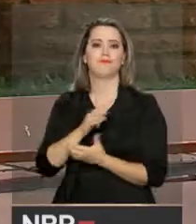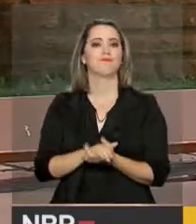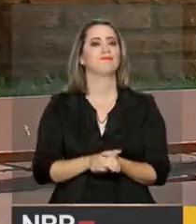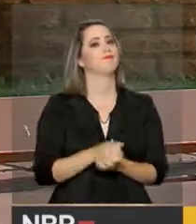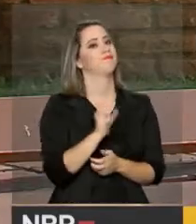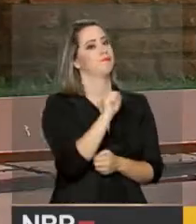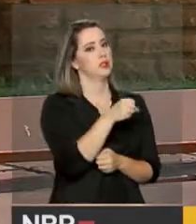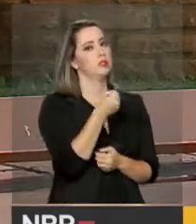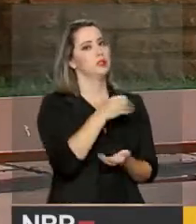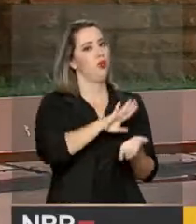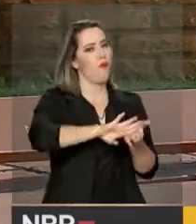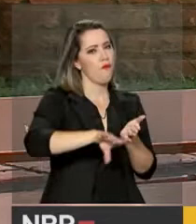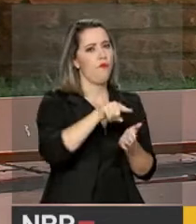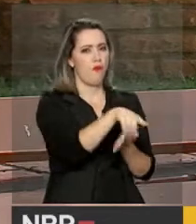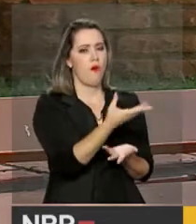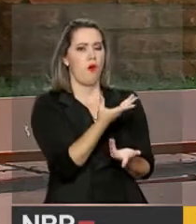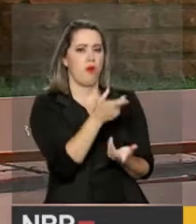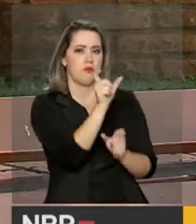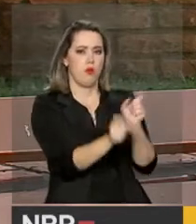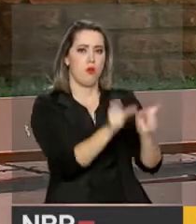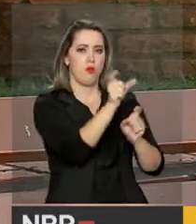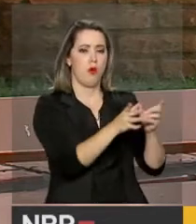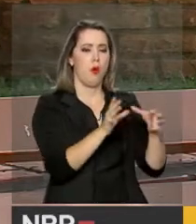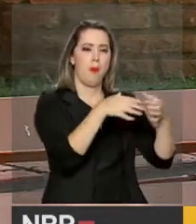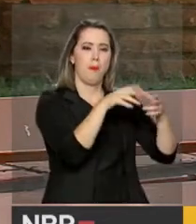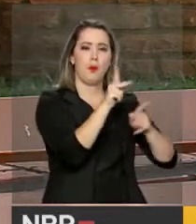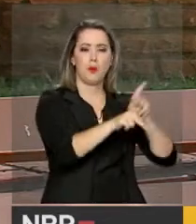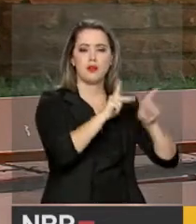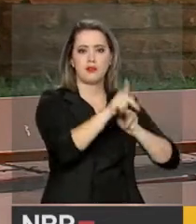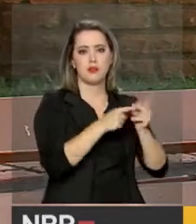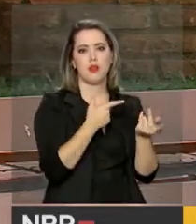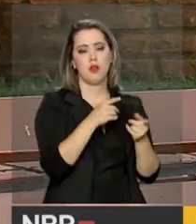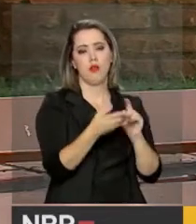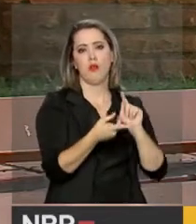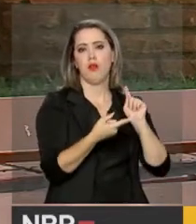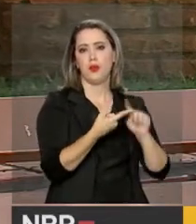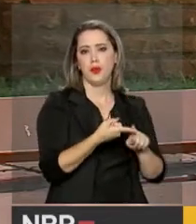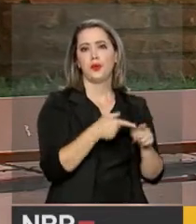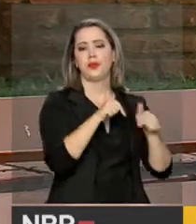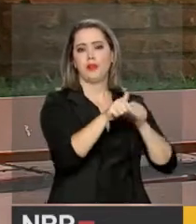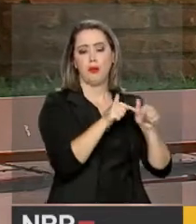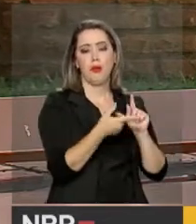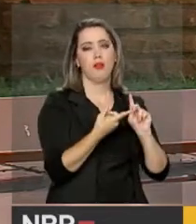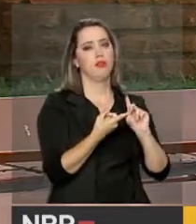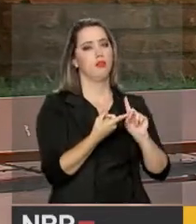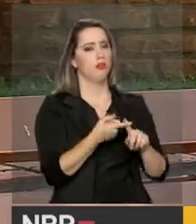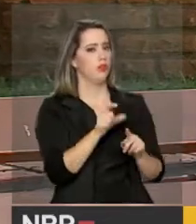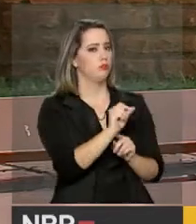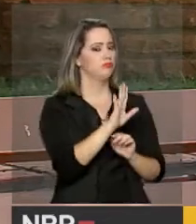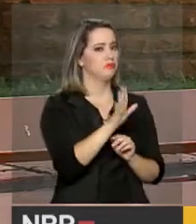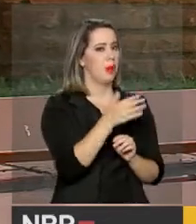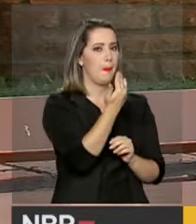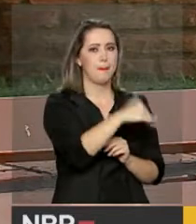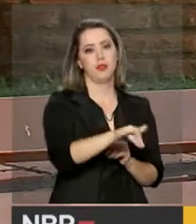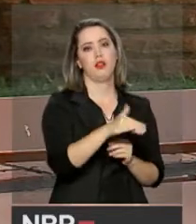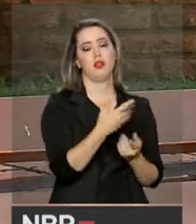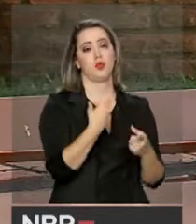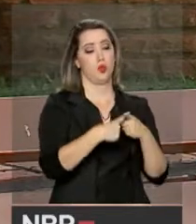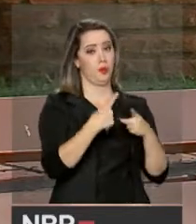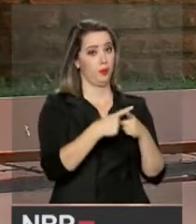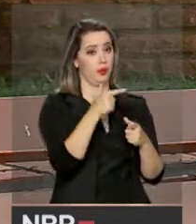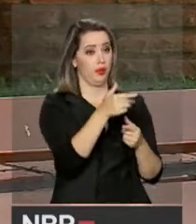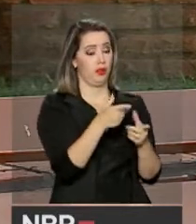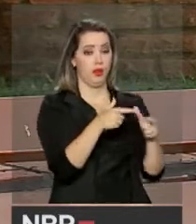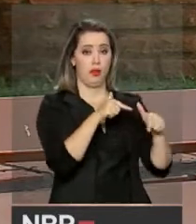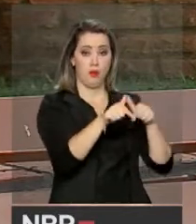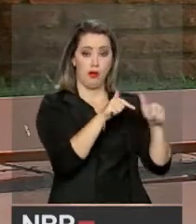no nosso número. Uma parcela grande da população economicamente ativa, aproximadamente metade, porque além